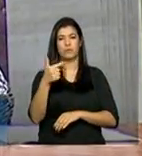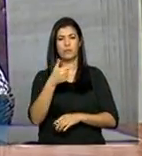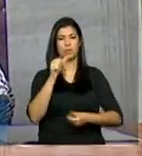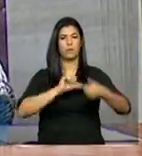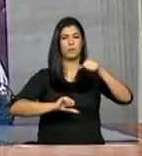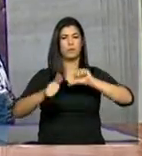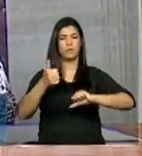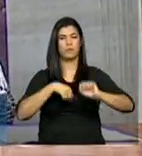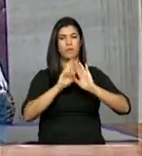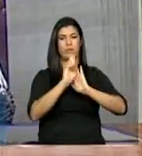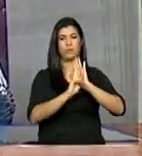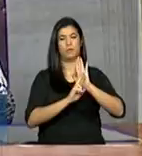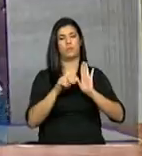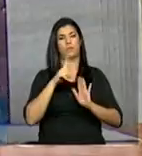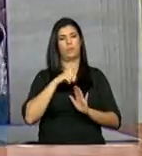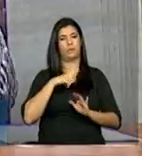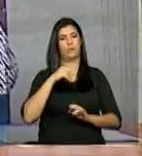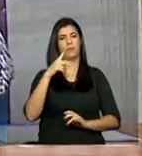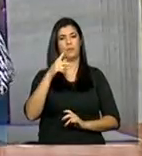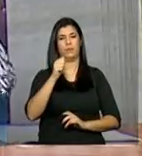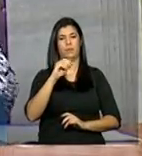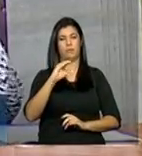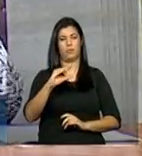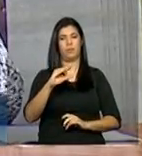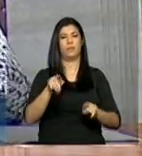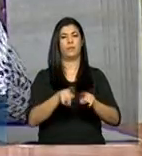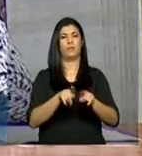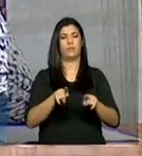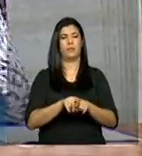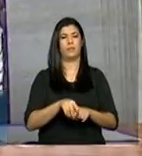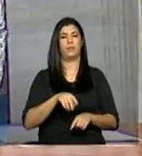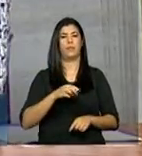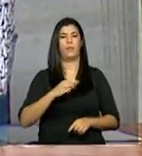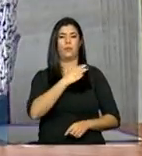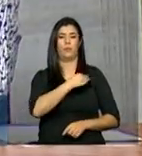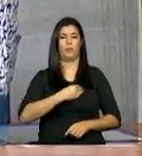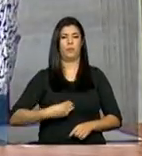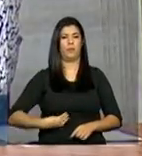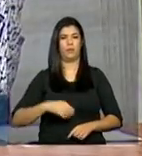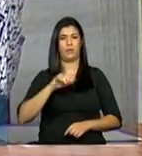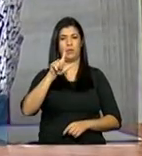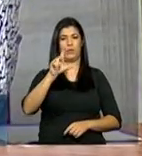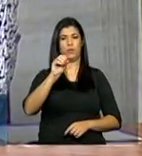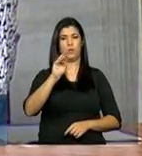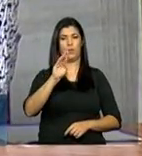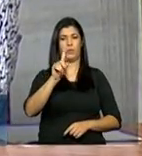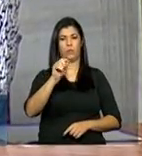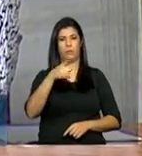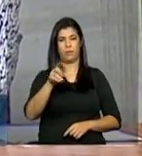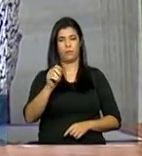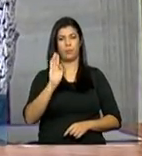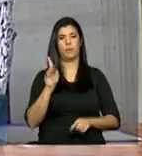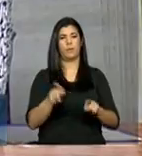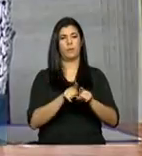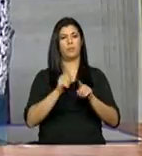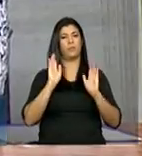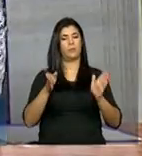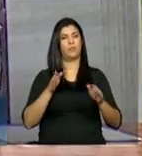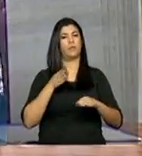balanços do PAC. O ministro Lobão está ali encostadinho nele, participou de